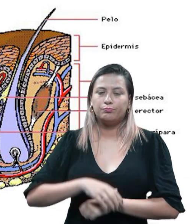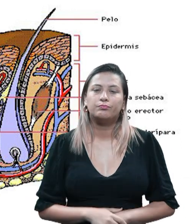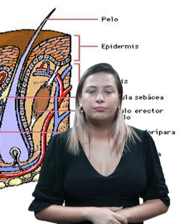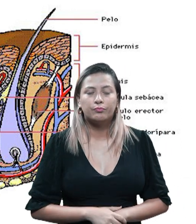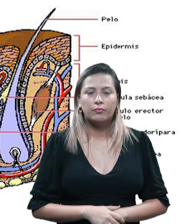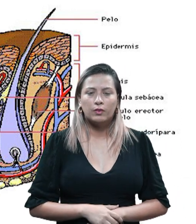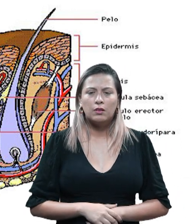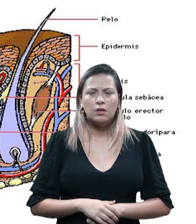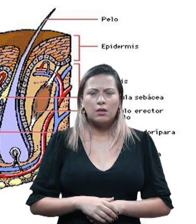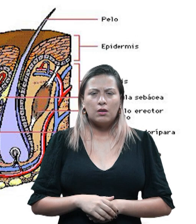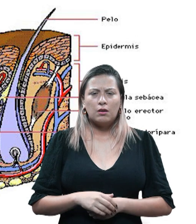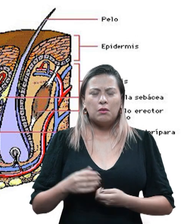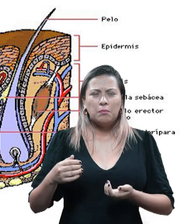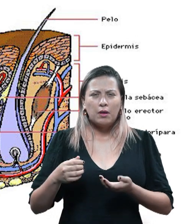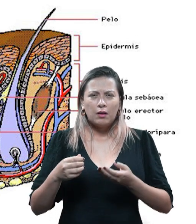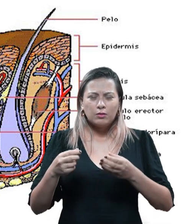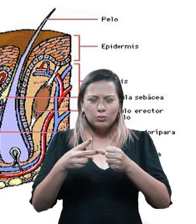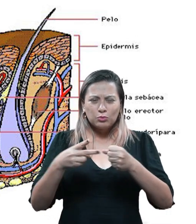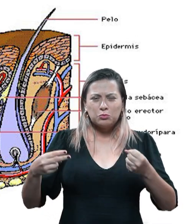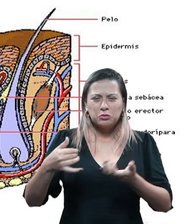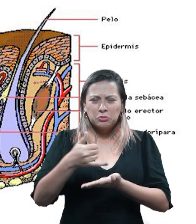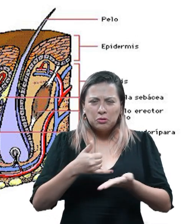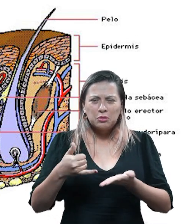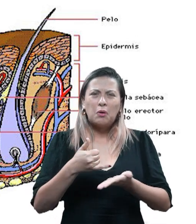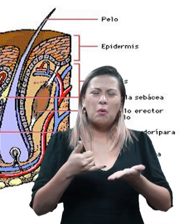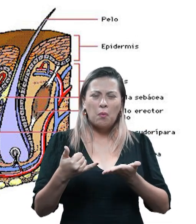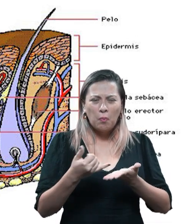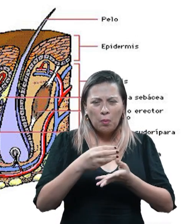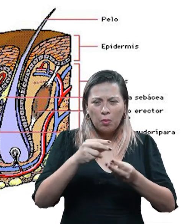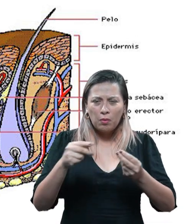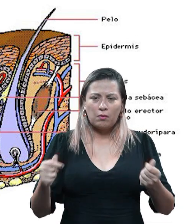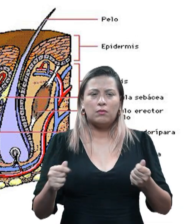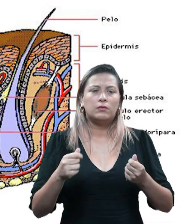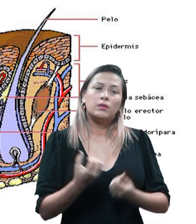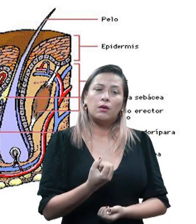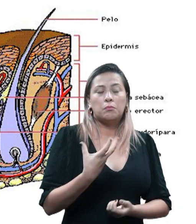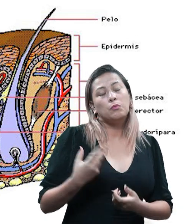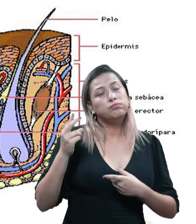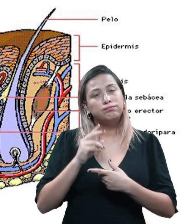substância oleosa junto aos folículos pilosos para lubrificá-los.